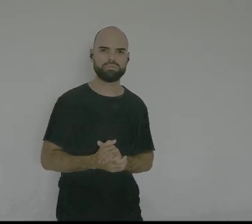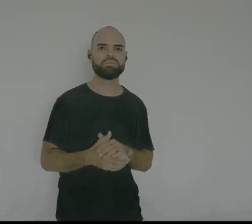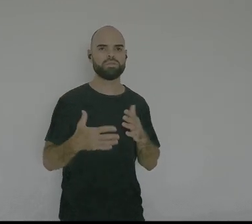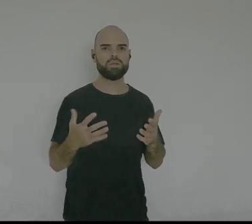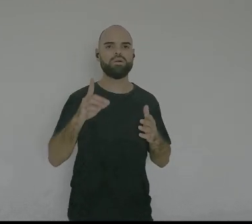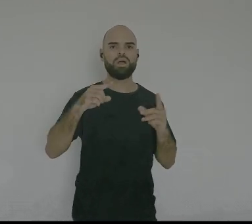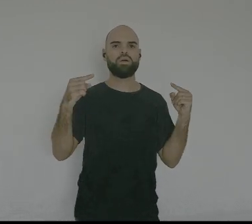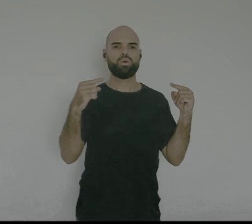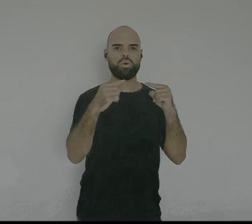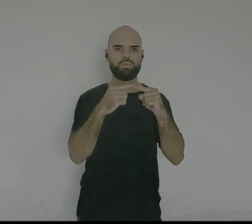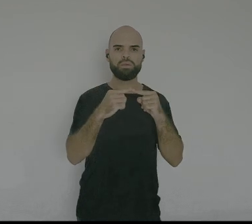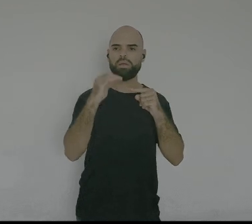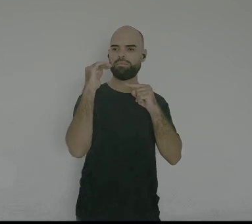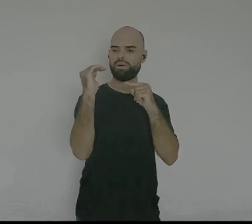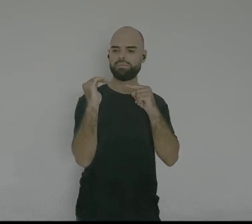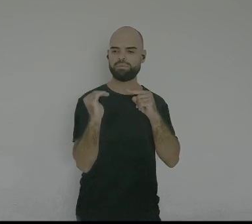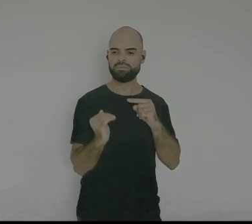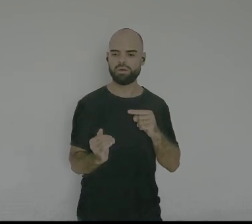uma dinâmica